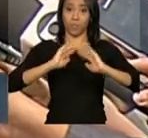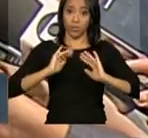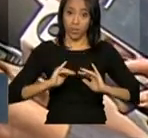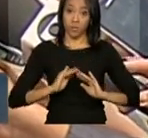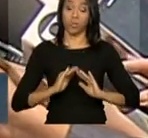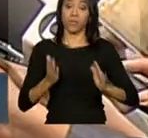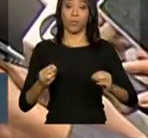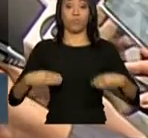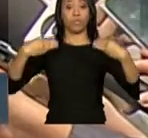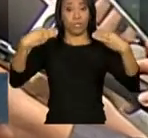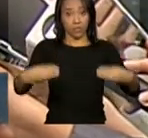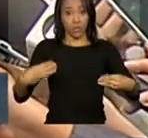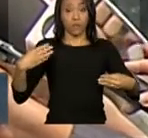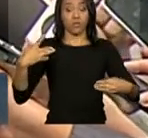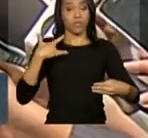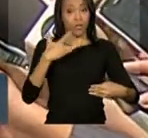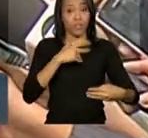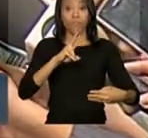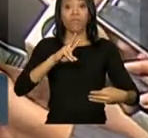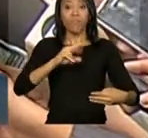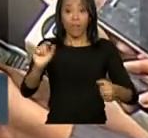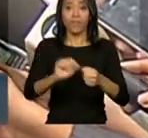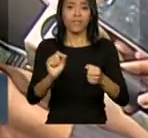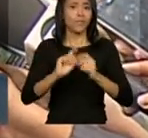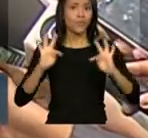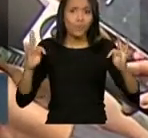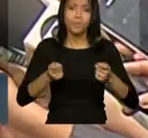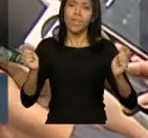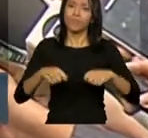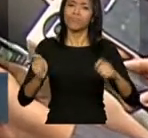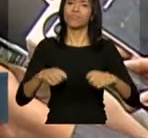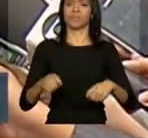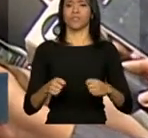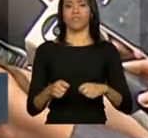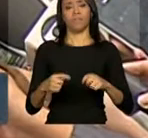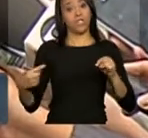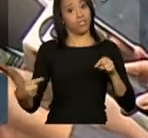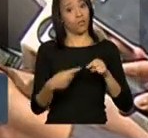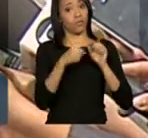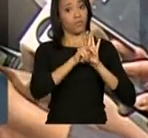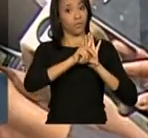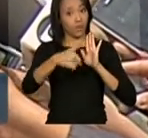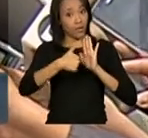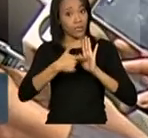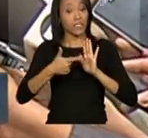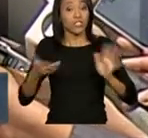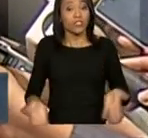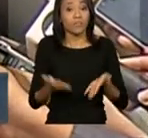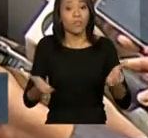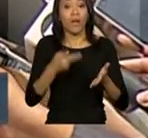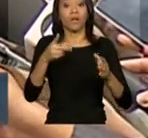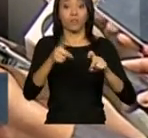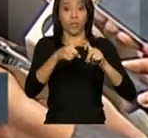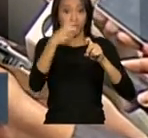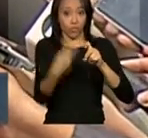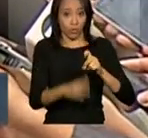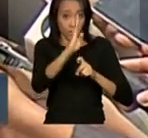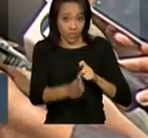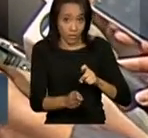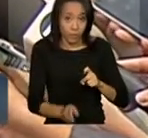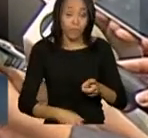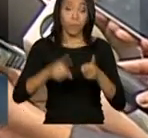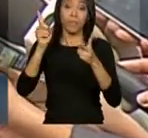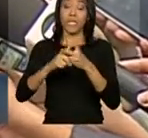saúde vai fazer tudo que for possível e tudo que tiver dentro da Lei seja estimular médicos brasileiros continuar traindo